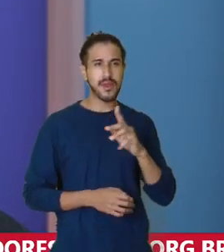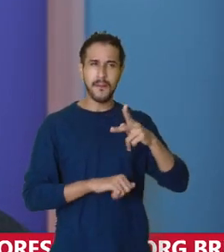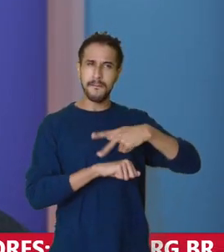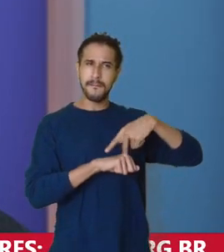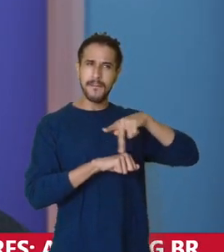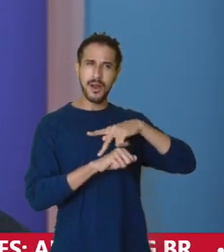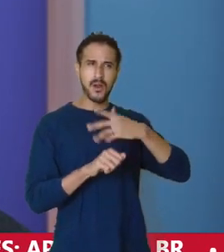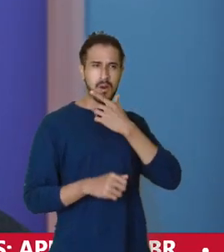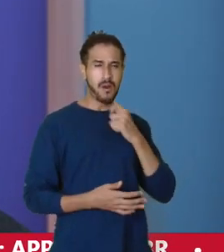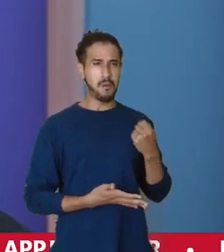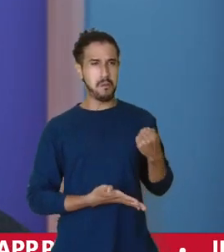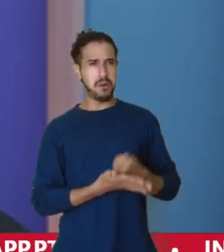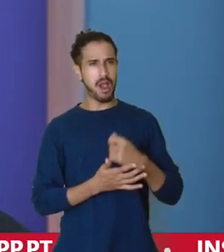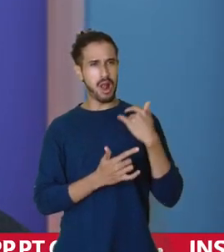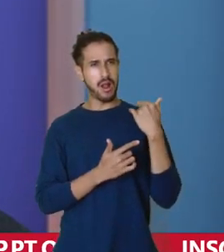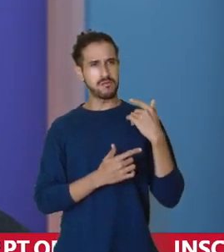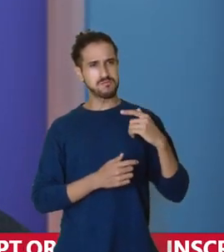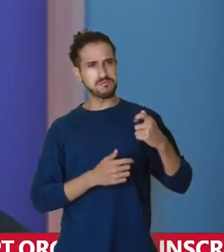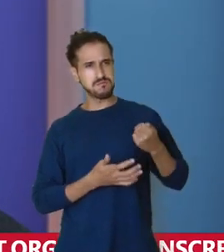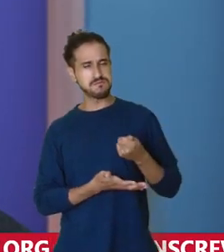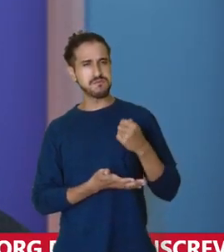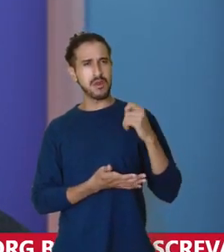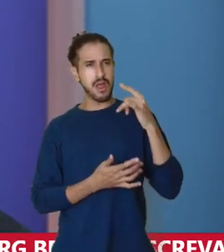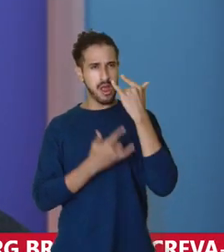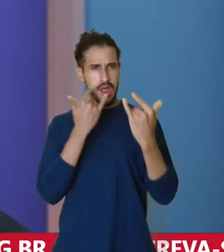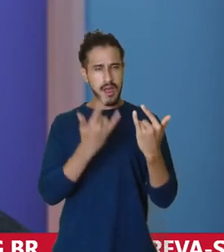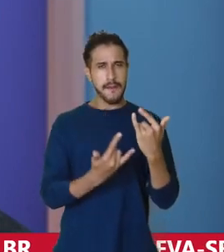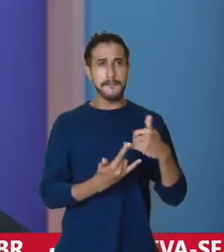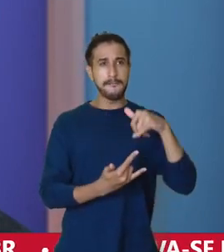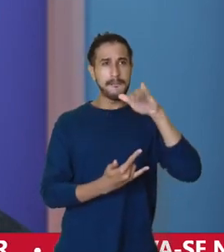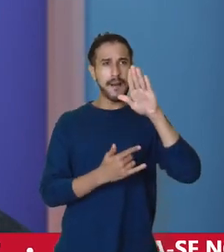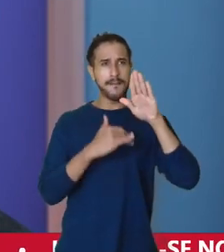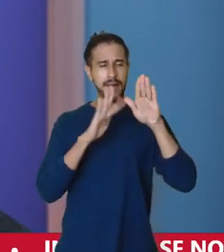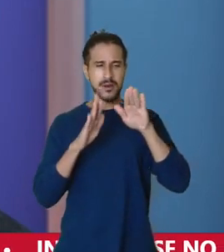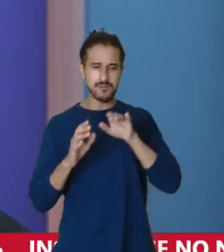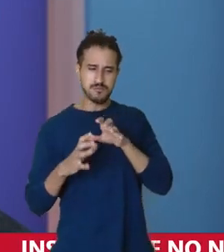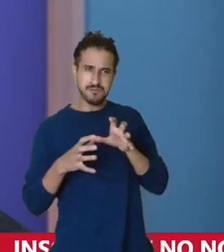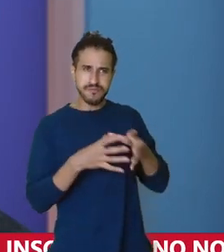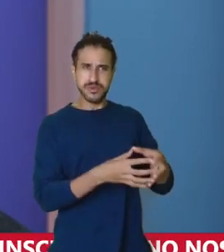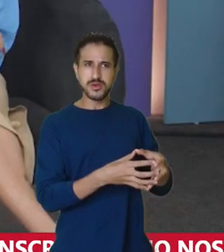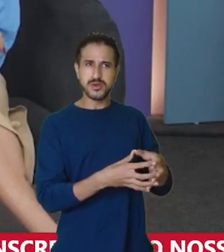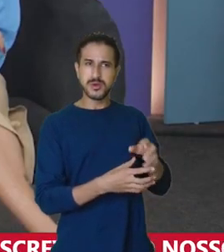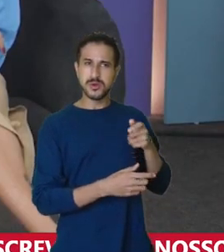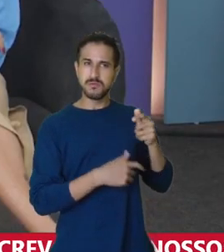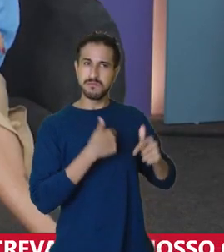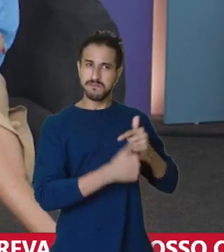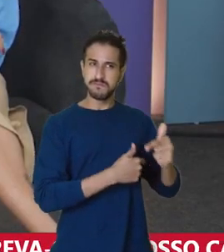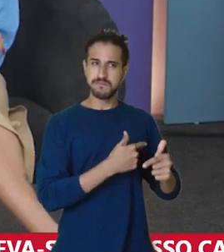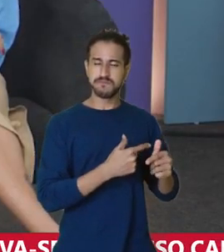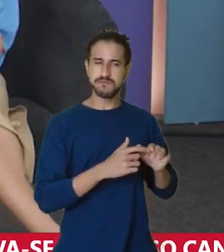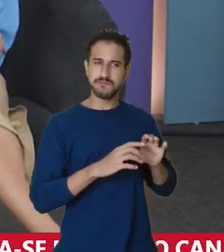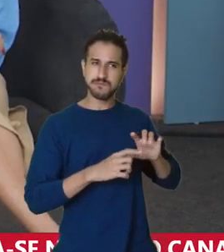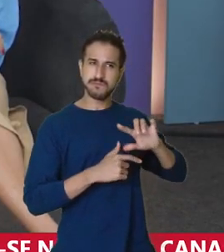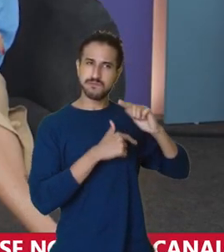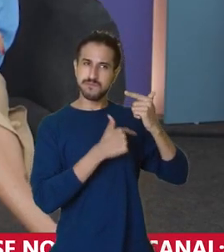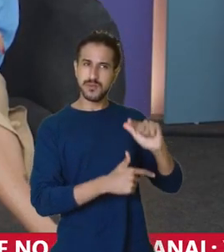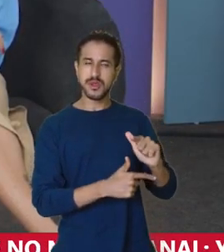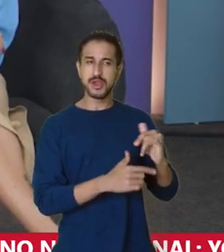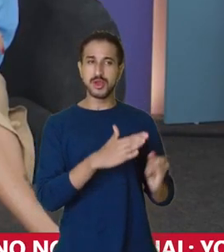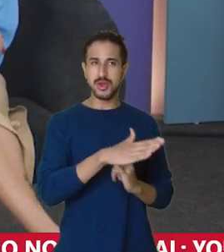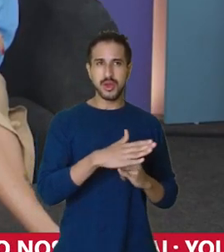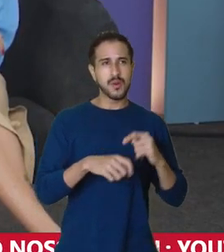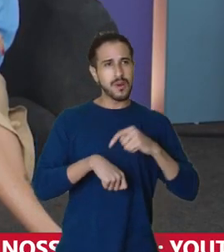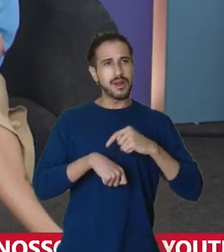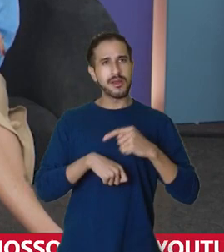país patriarcal, capitalista e acena cada vez mais para um conservadorismo institucional. Entendendo que em momentos de crise,